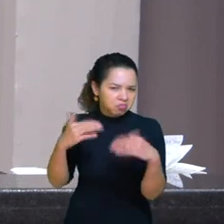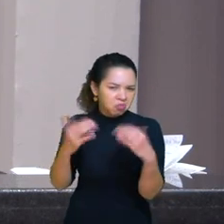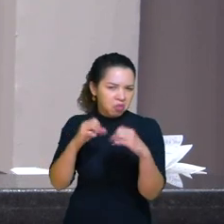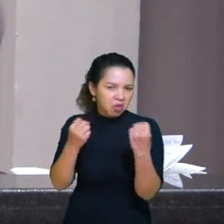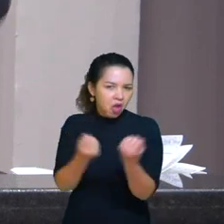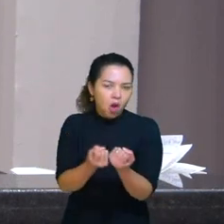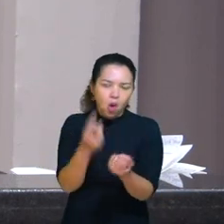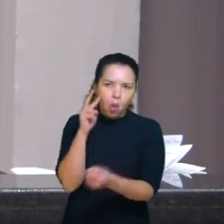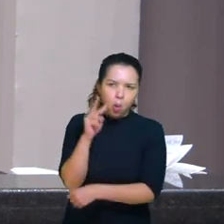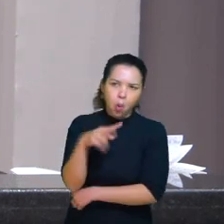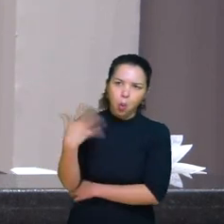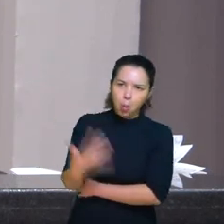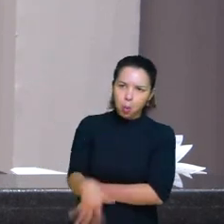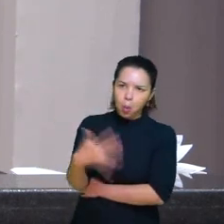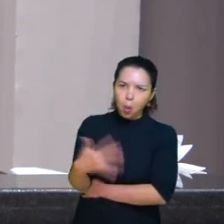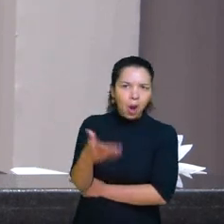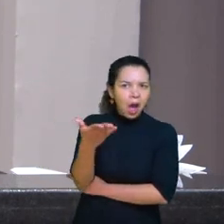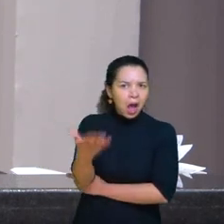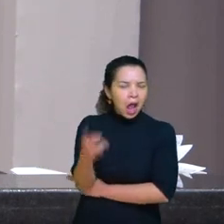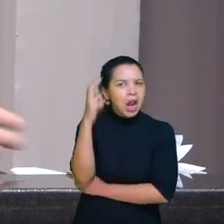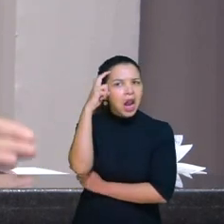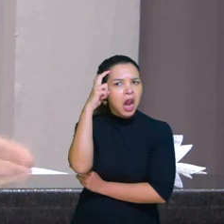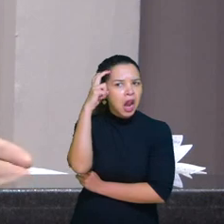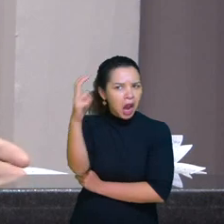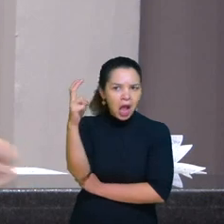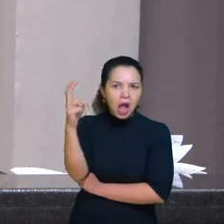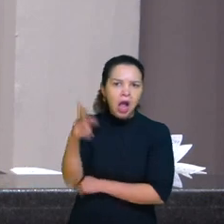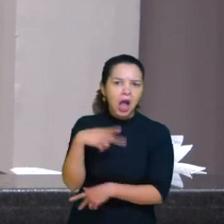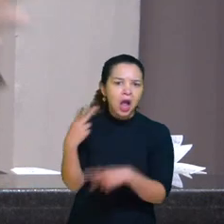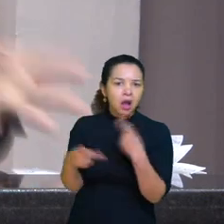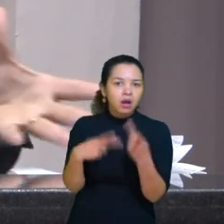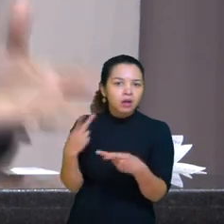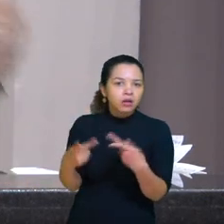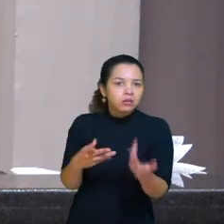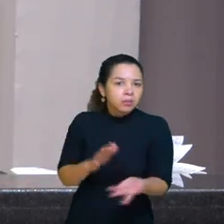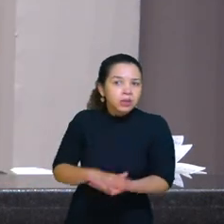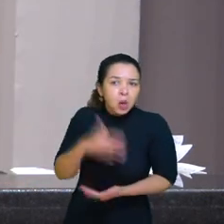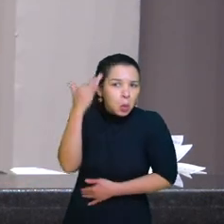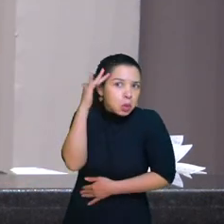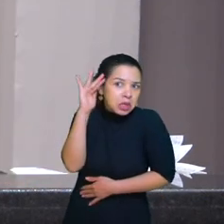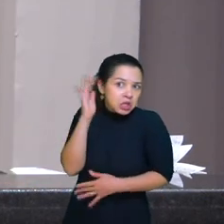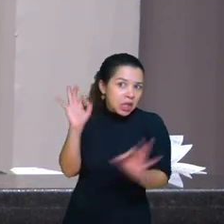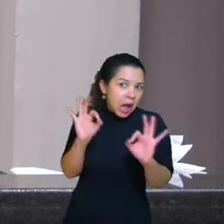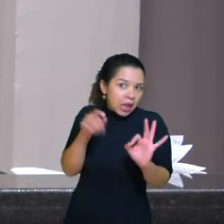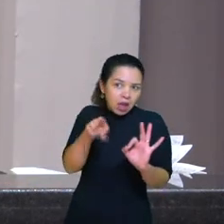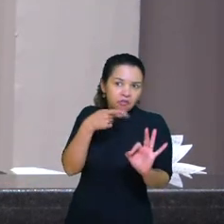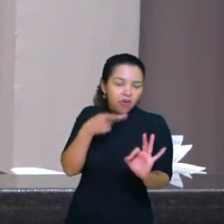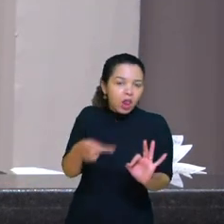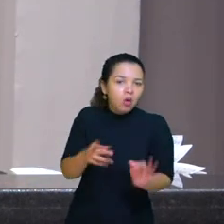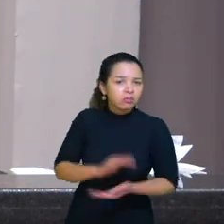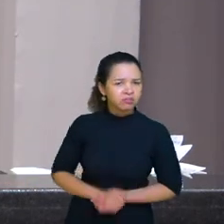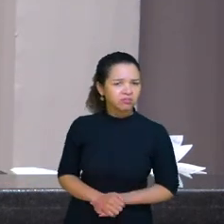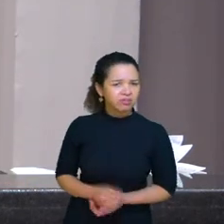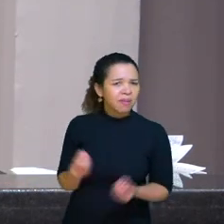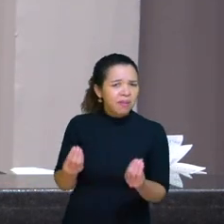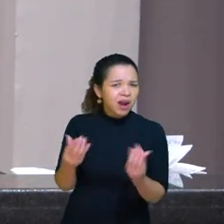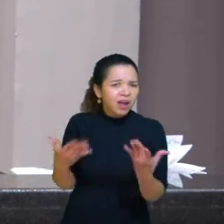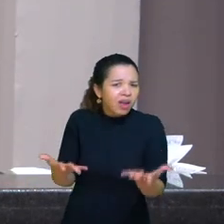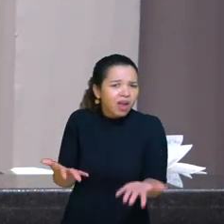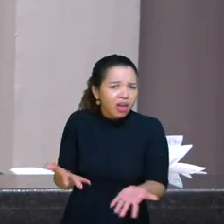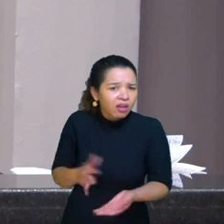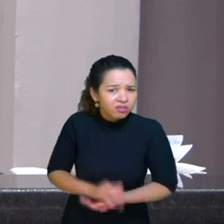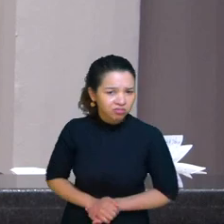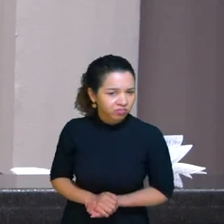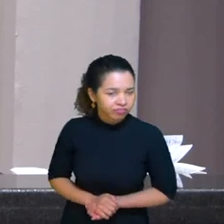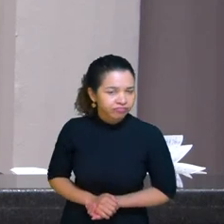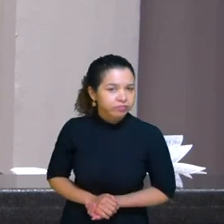meu Deus como aquele cara é inteligente mas eu não entendi nada o que diz para que que serve isso gente para que que serve nós temos